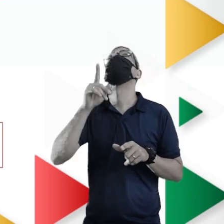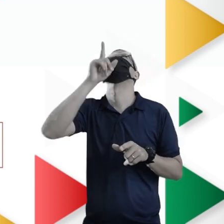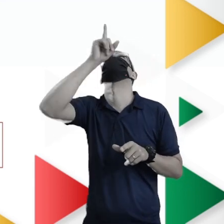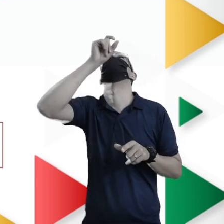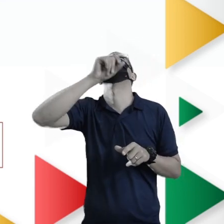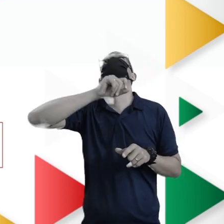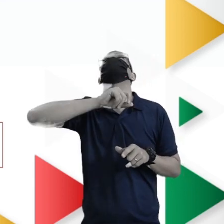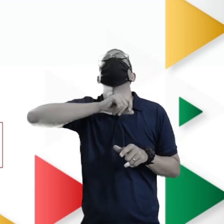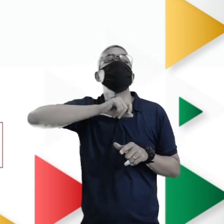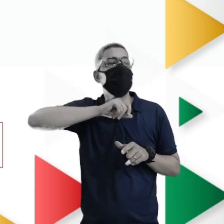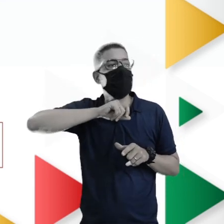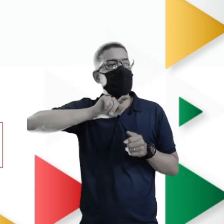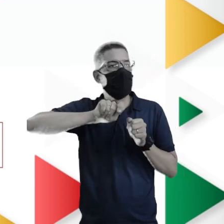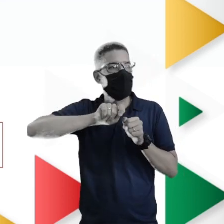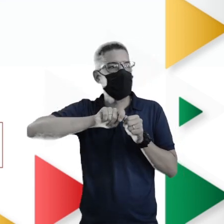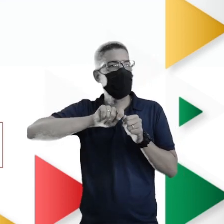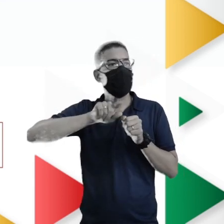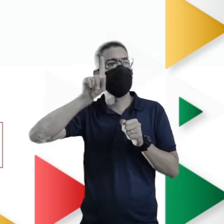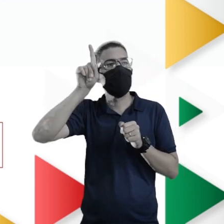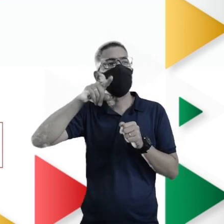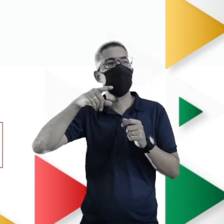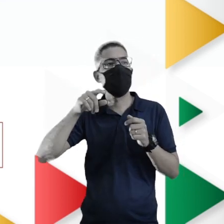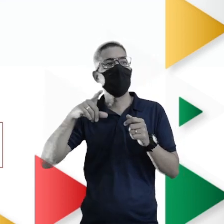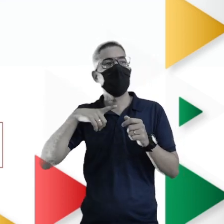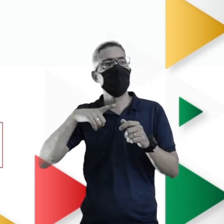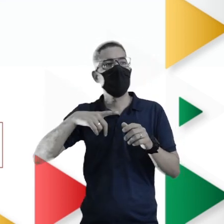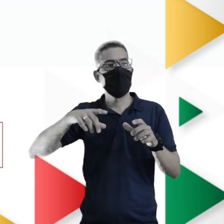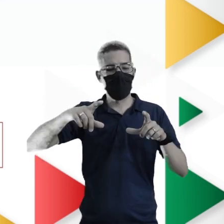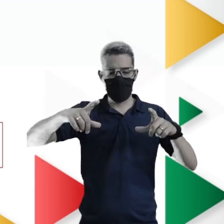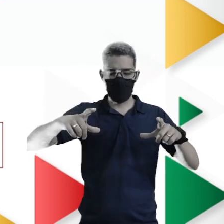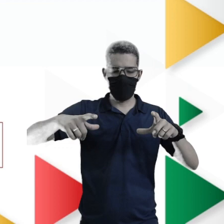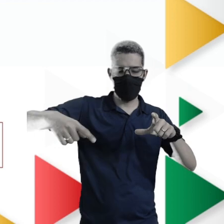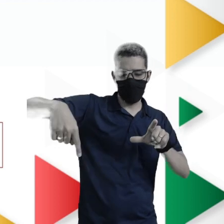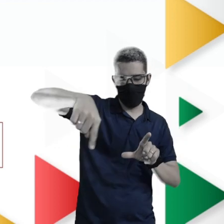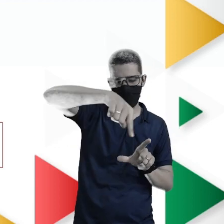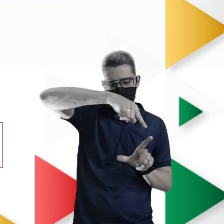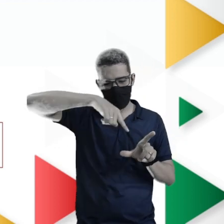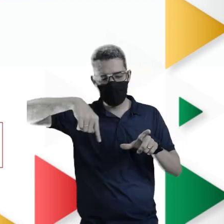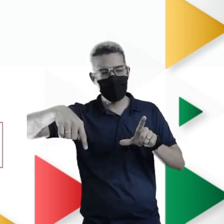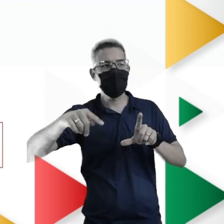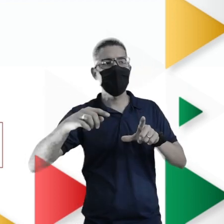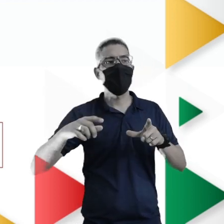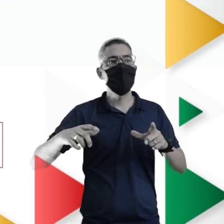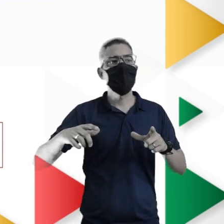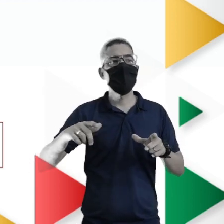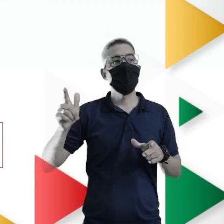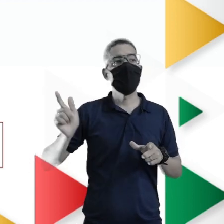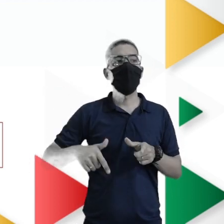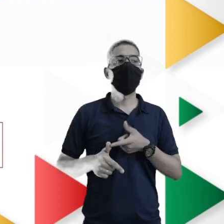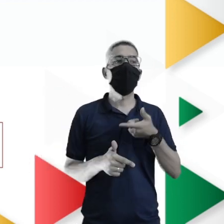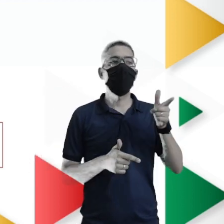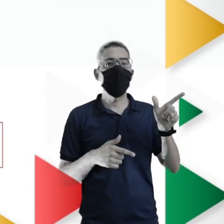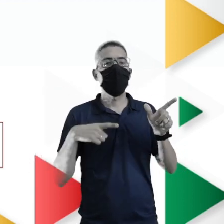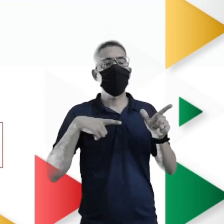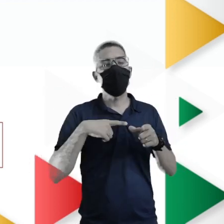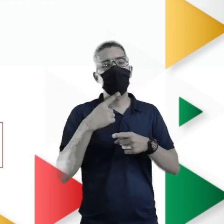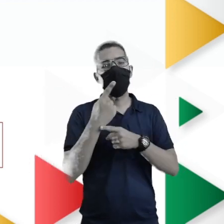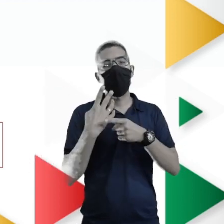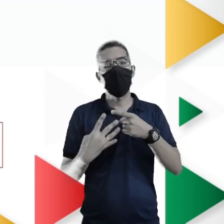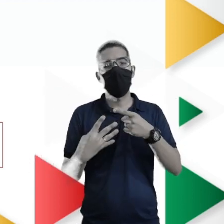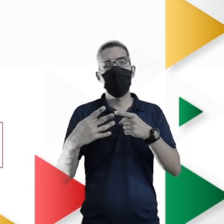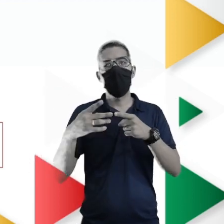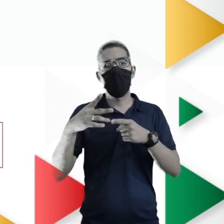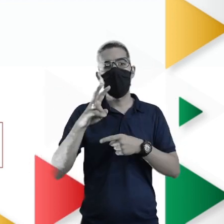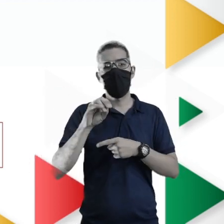aí nesse material aí redondo, tá bom? E aí, os demais, 1/4 de volta, eu tenho